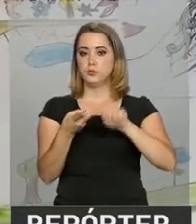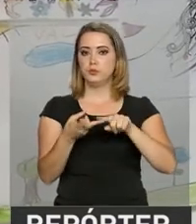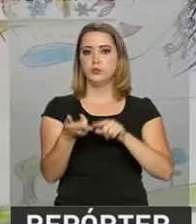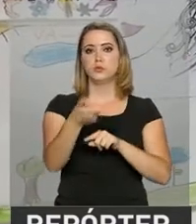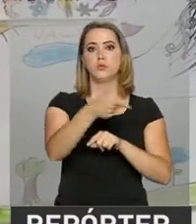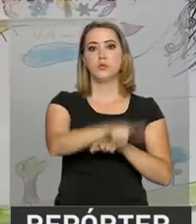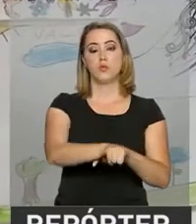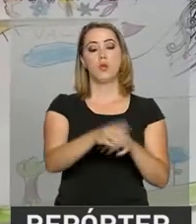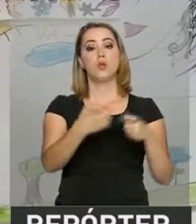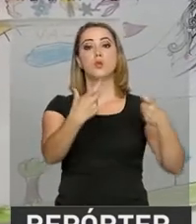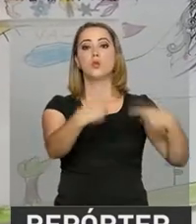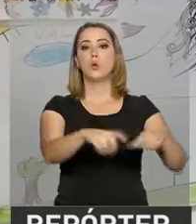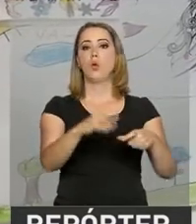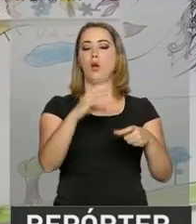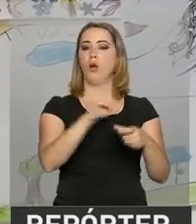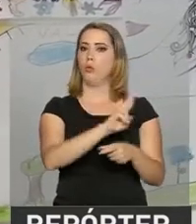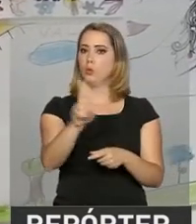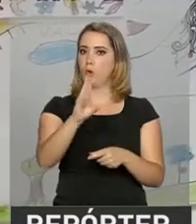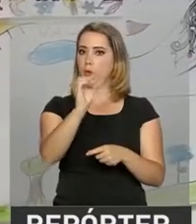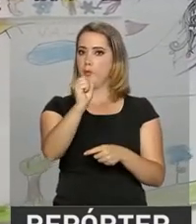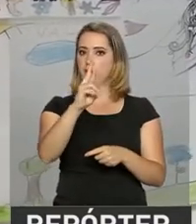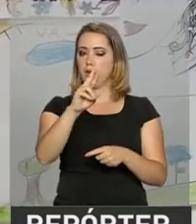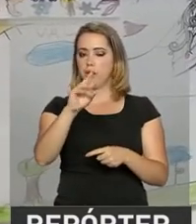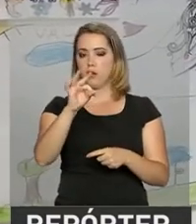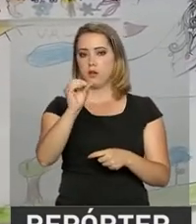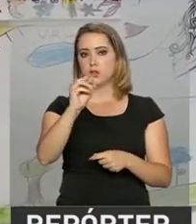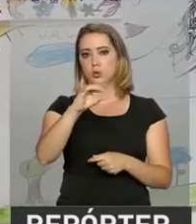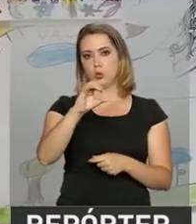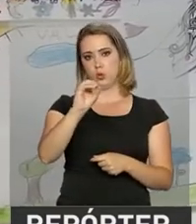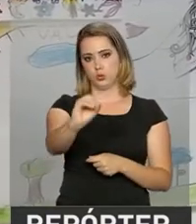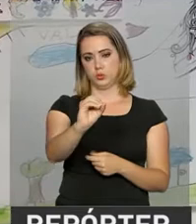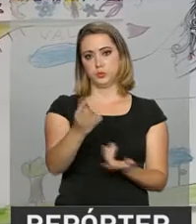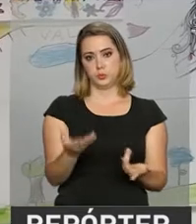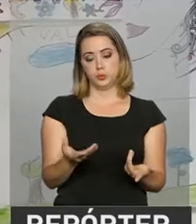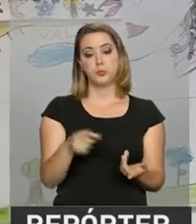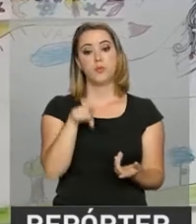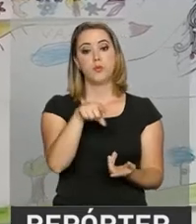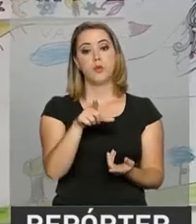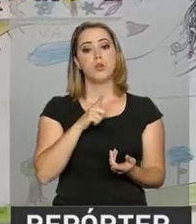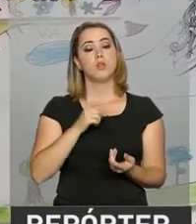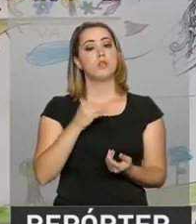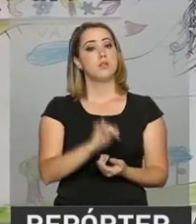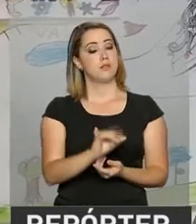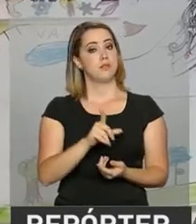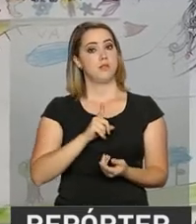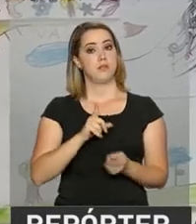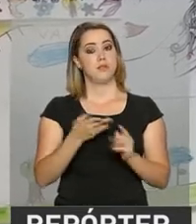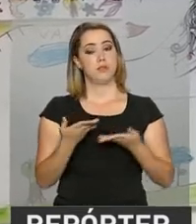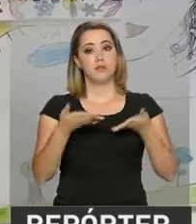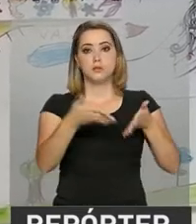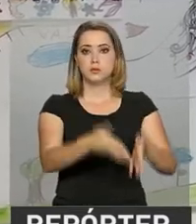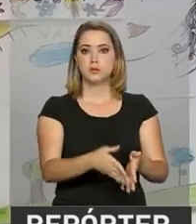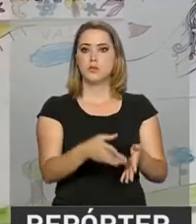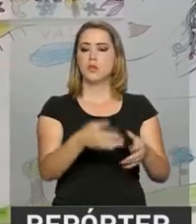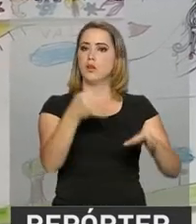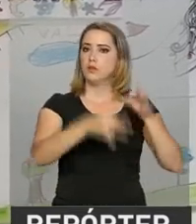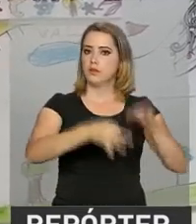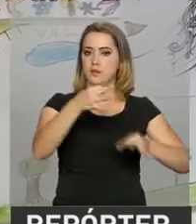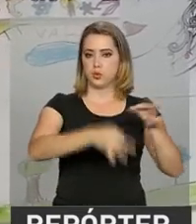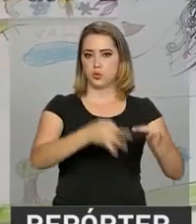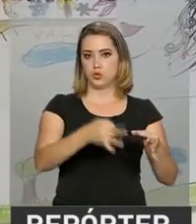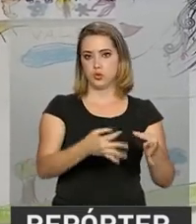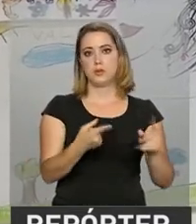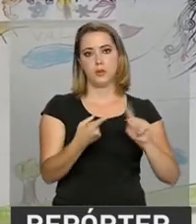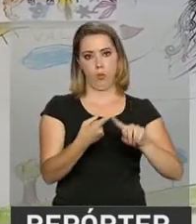ser feita no cartório, nos moldes da resolução 131 do CNJ. No caso de comparecimento perante a vara da